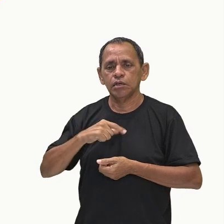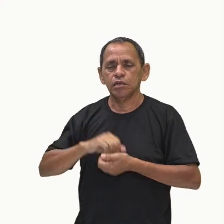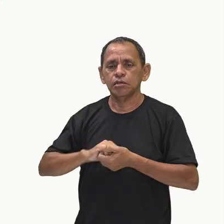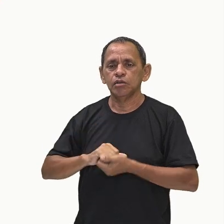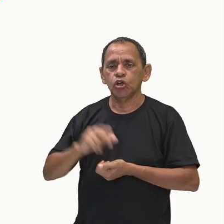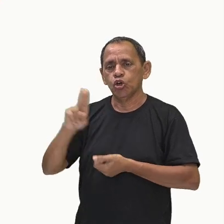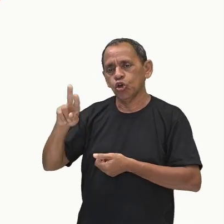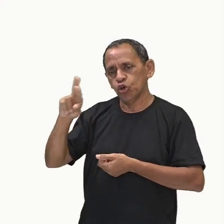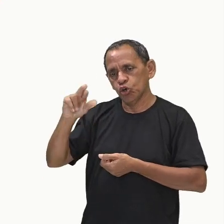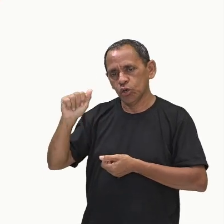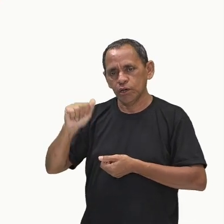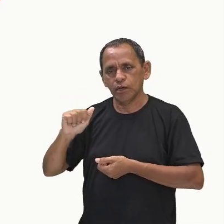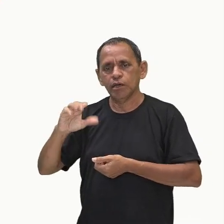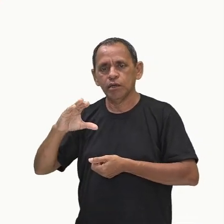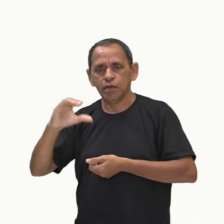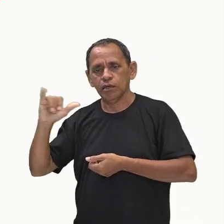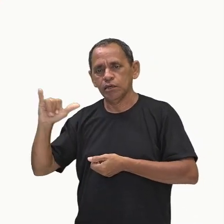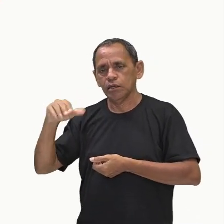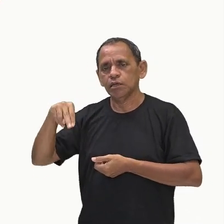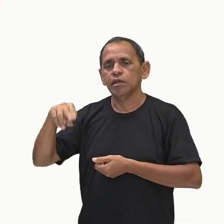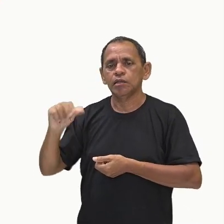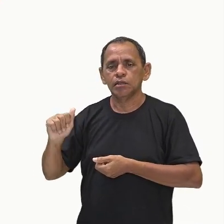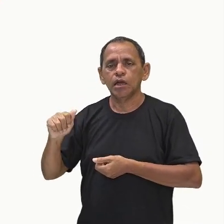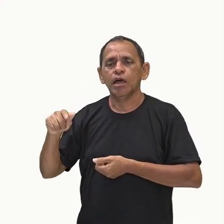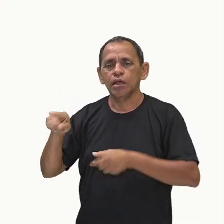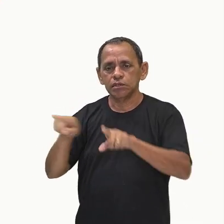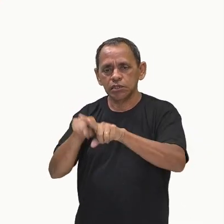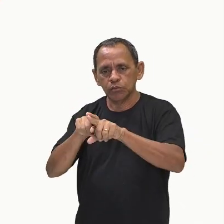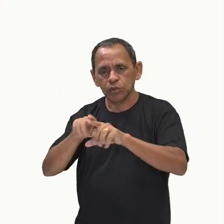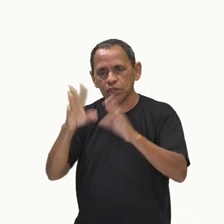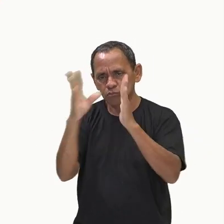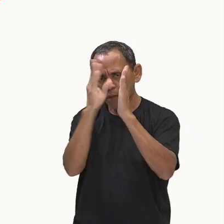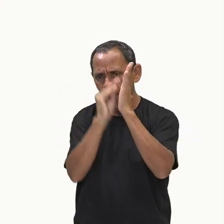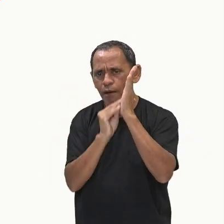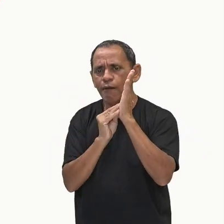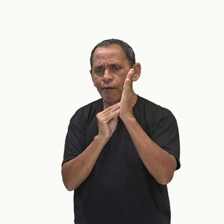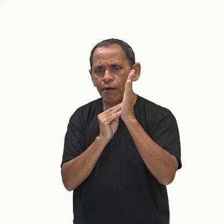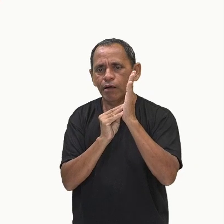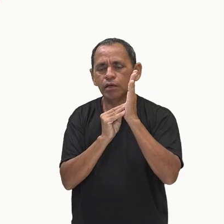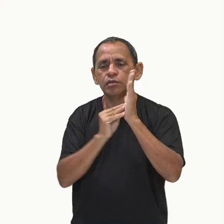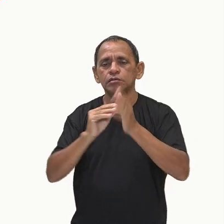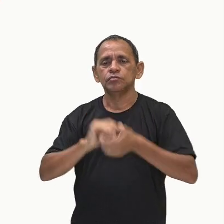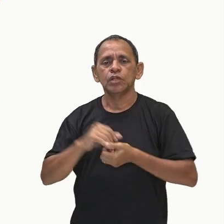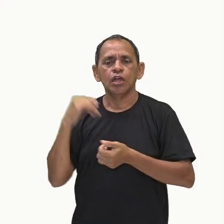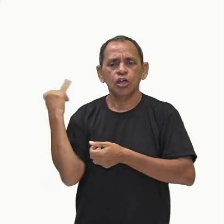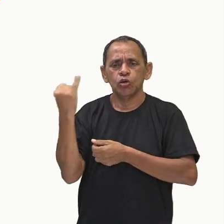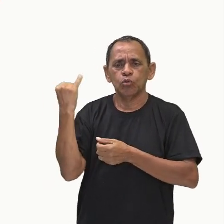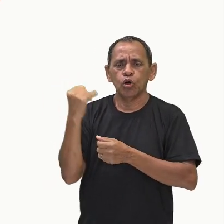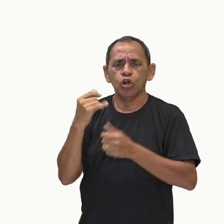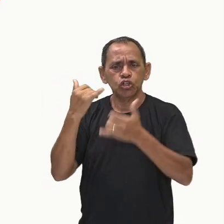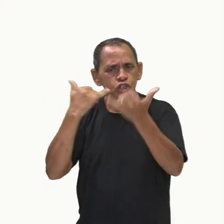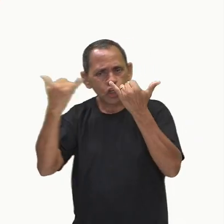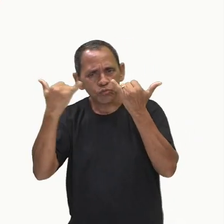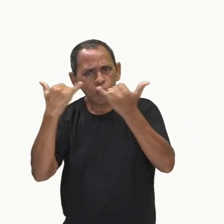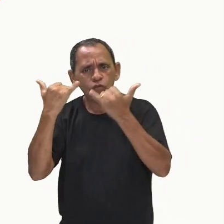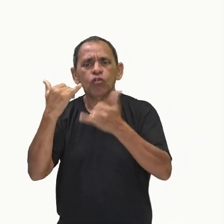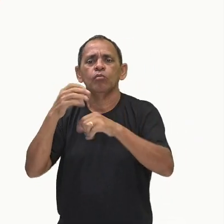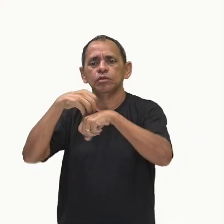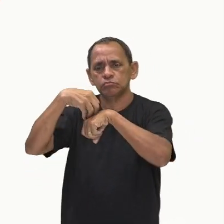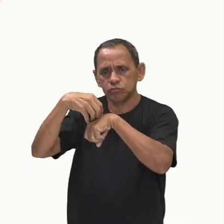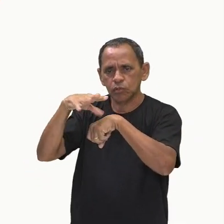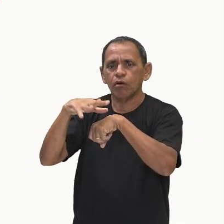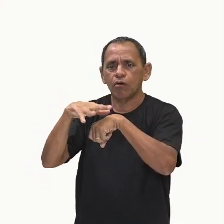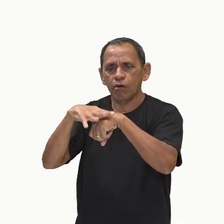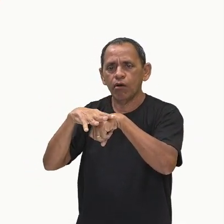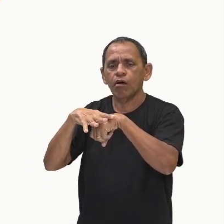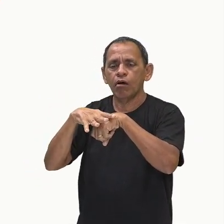na composição química do RNA. Esse é um diferencial muito importante, mais uma informação